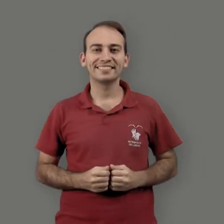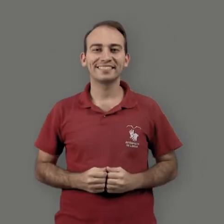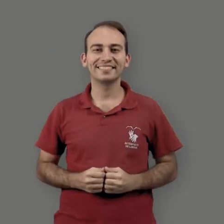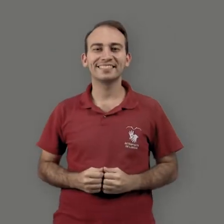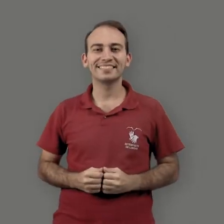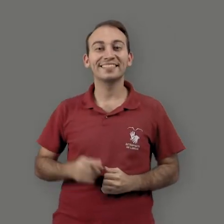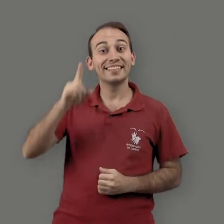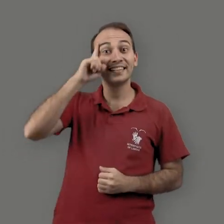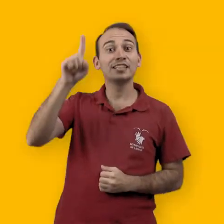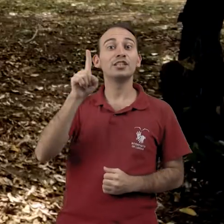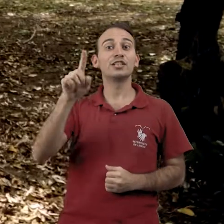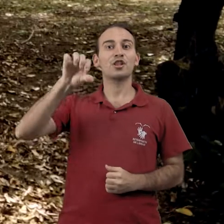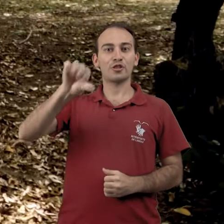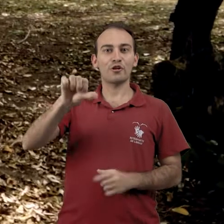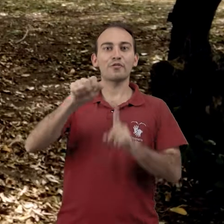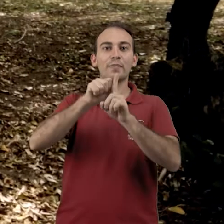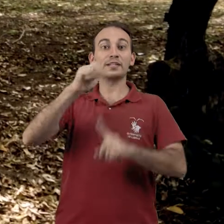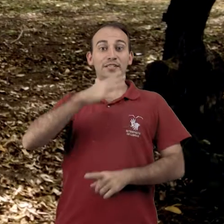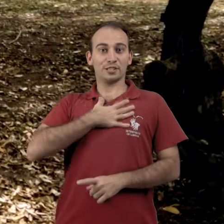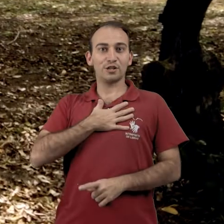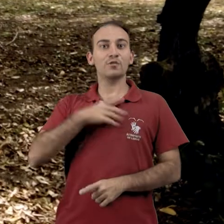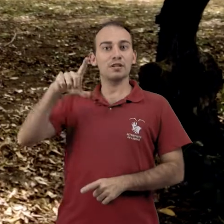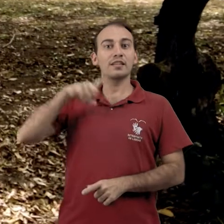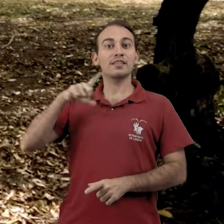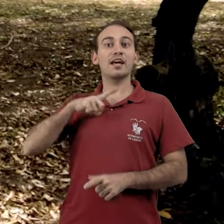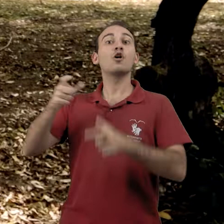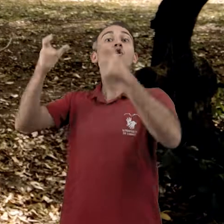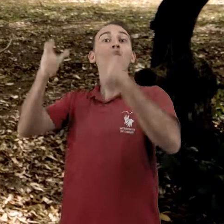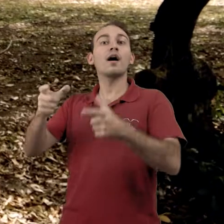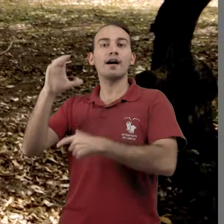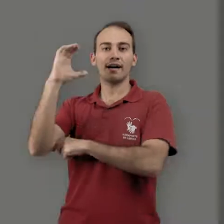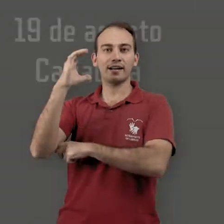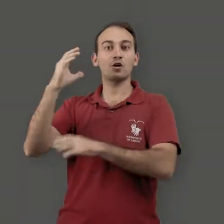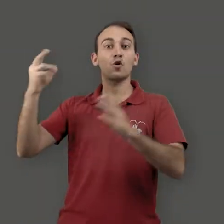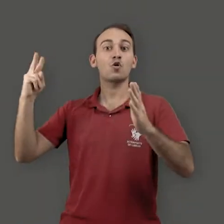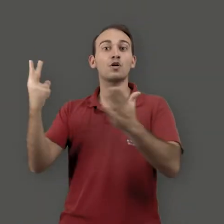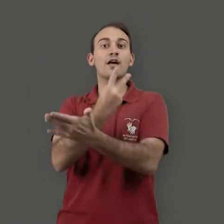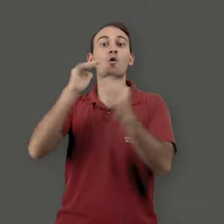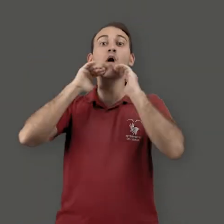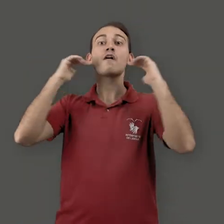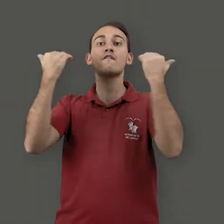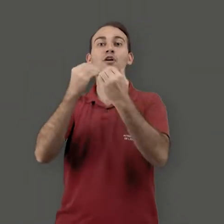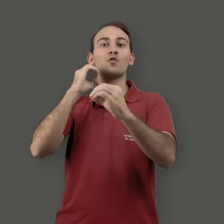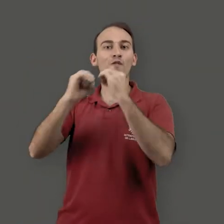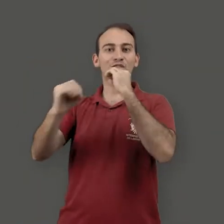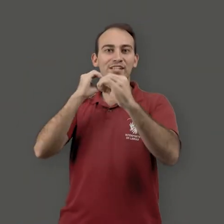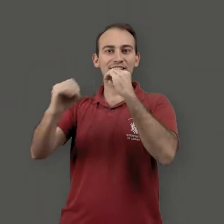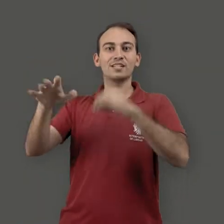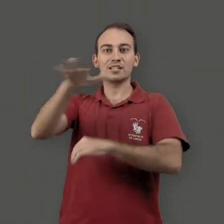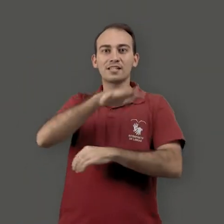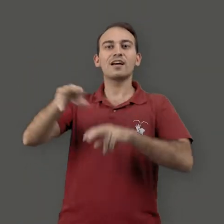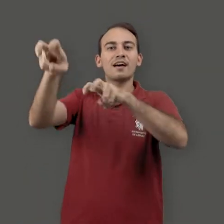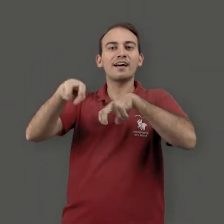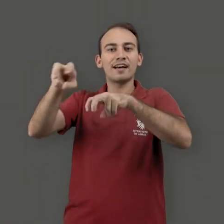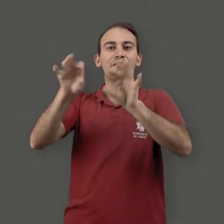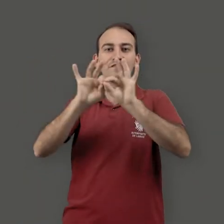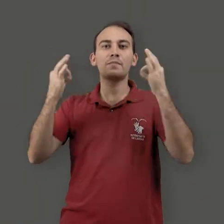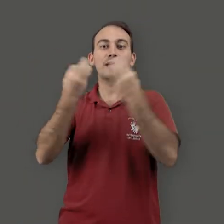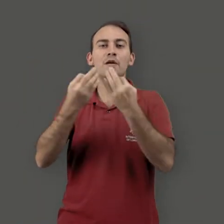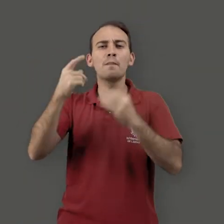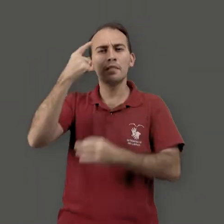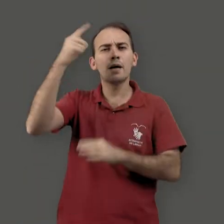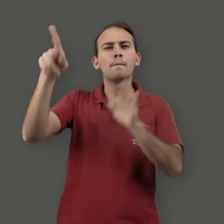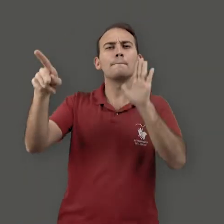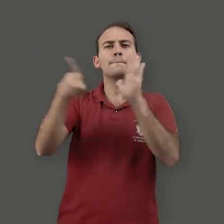planetariodevitoria.ufes.br. No dia 19 de agosto, acontece em Cariacica mais uma edição da Oficina Regional da Agricultura Familiar no